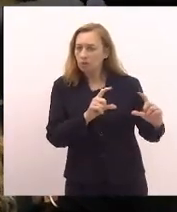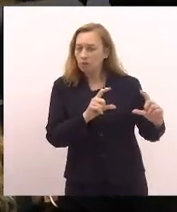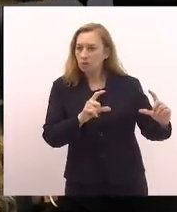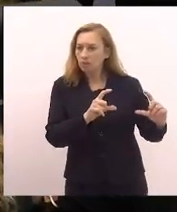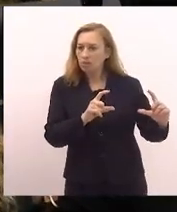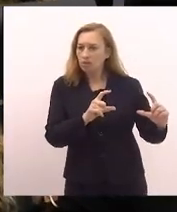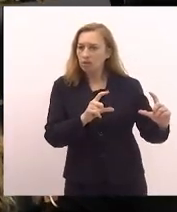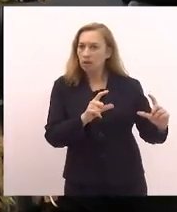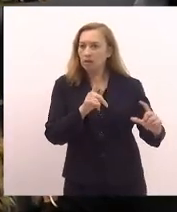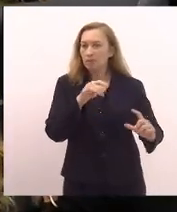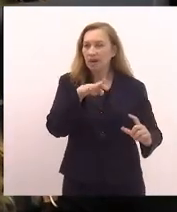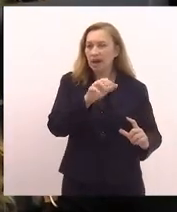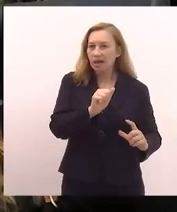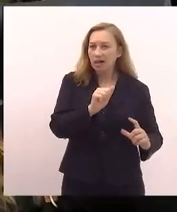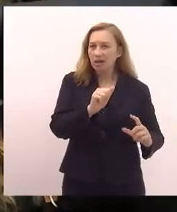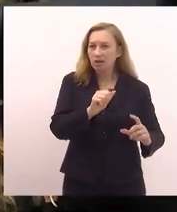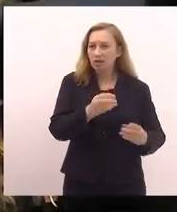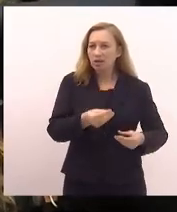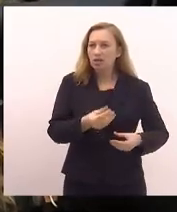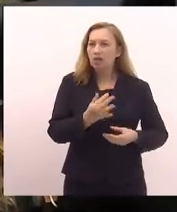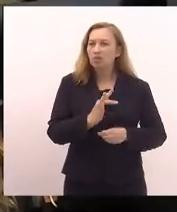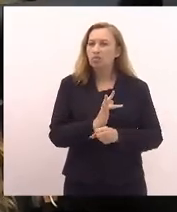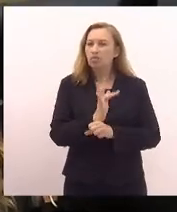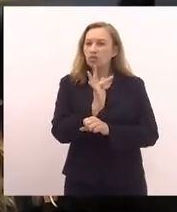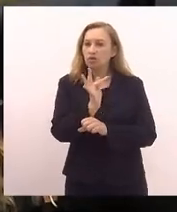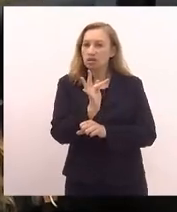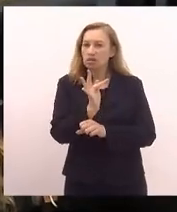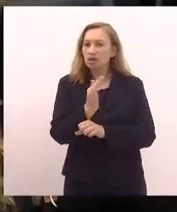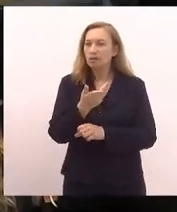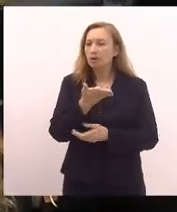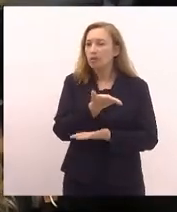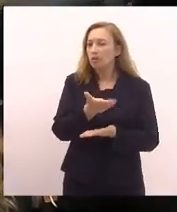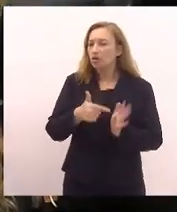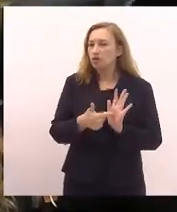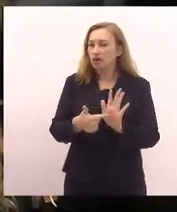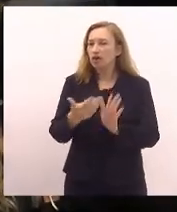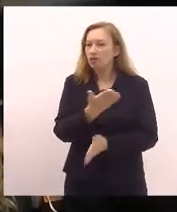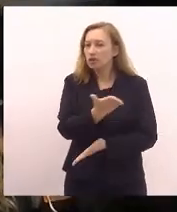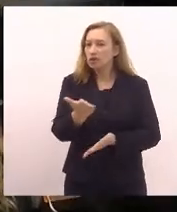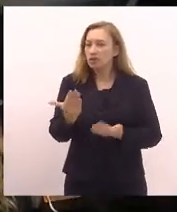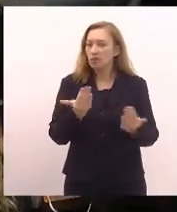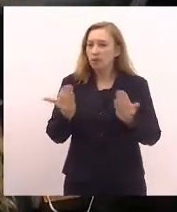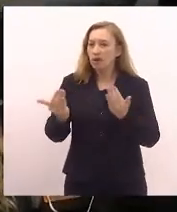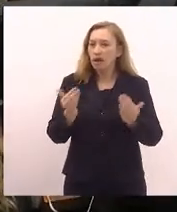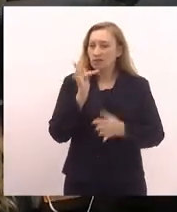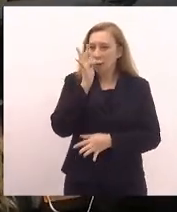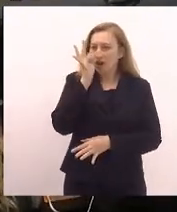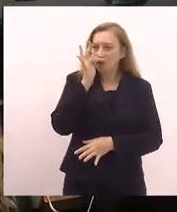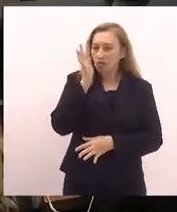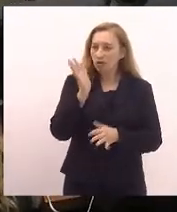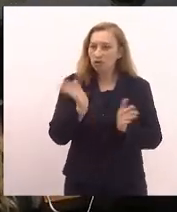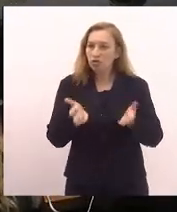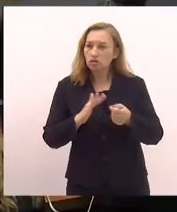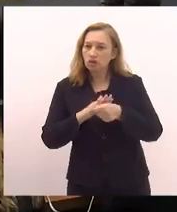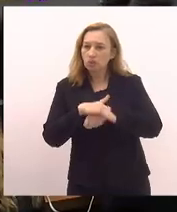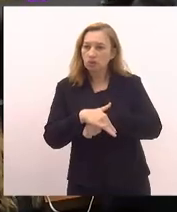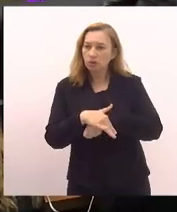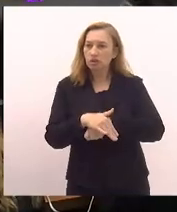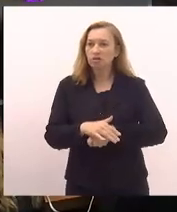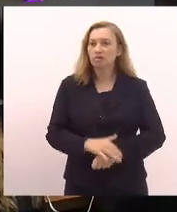o nome de vocês, uma florzinha para destacar que vocês são as flores dessa noite. Então, é só as